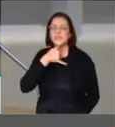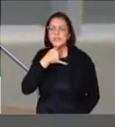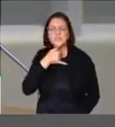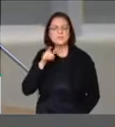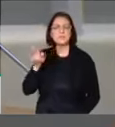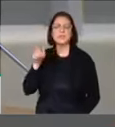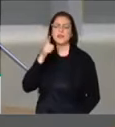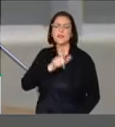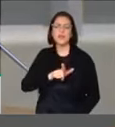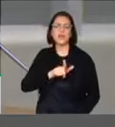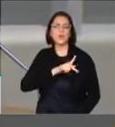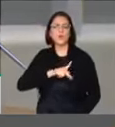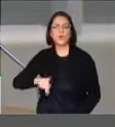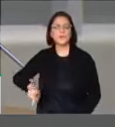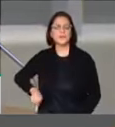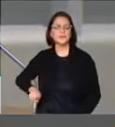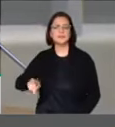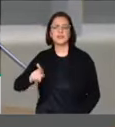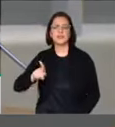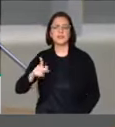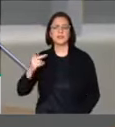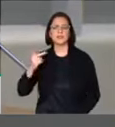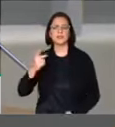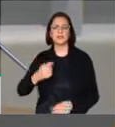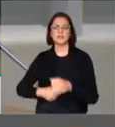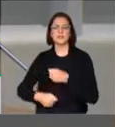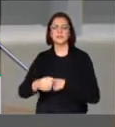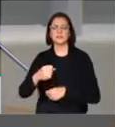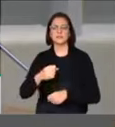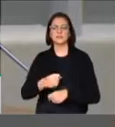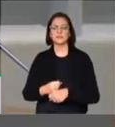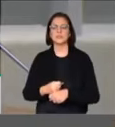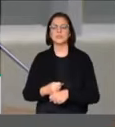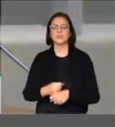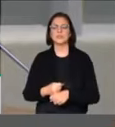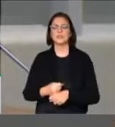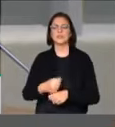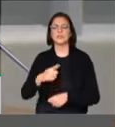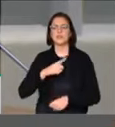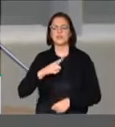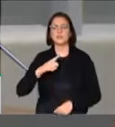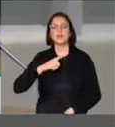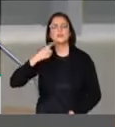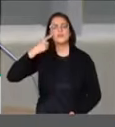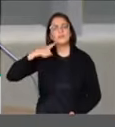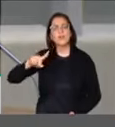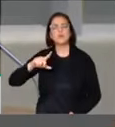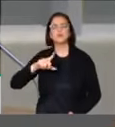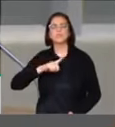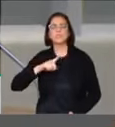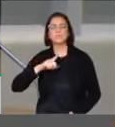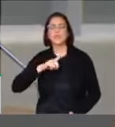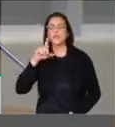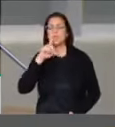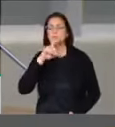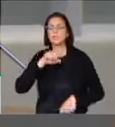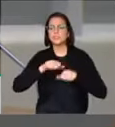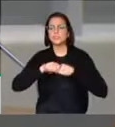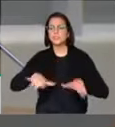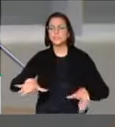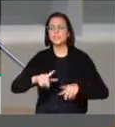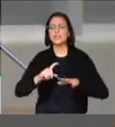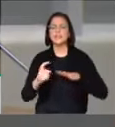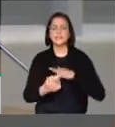em 2018, embora esse processo tenha sido marcado por muita fraude e por muita fake news. Nós temos no comando